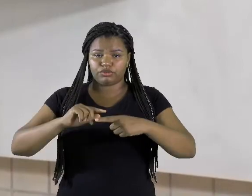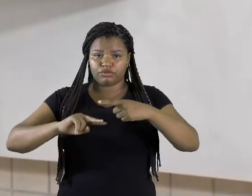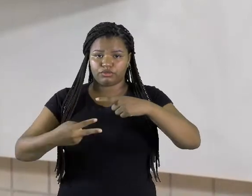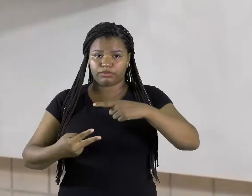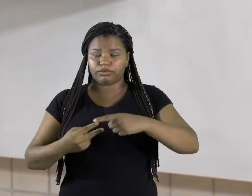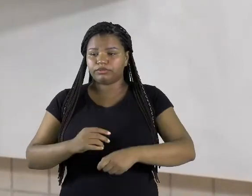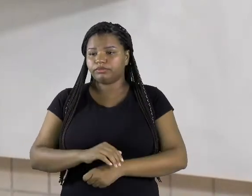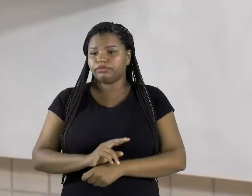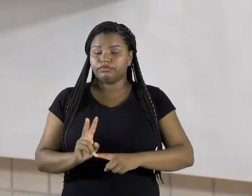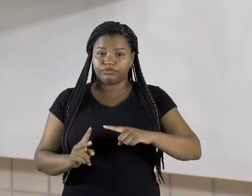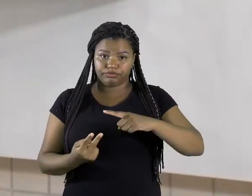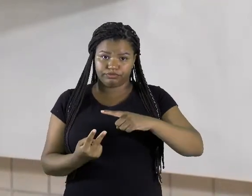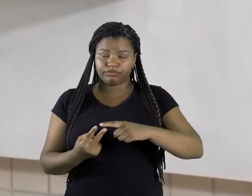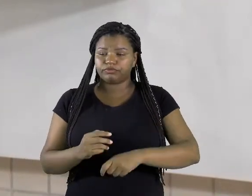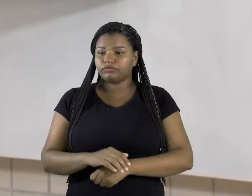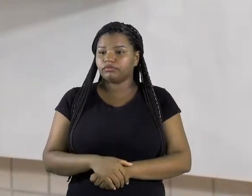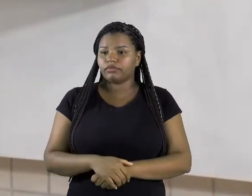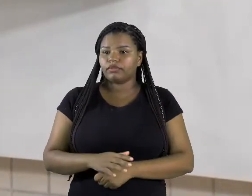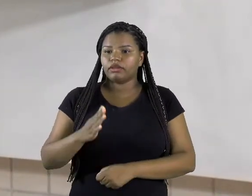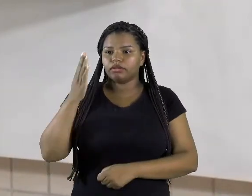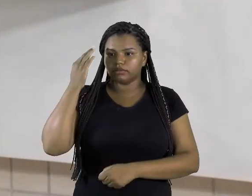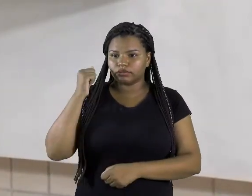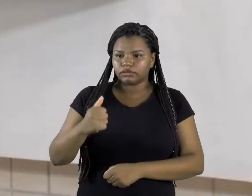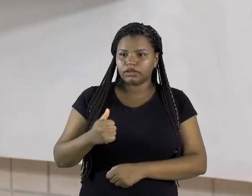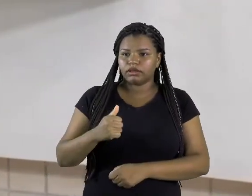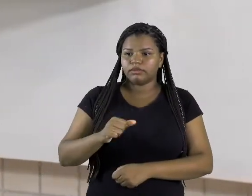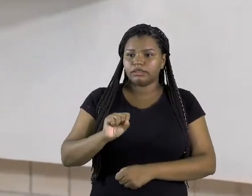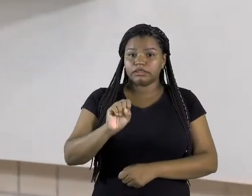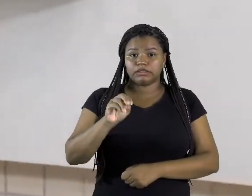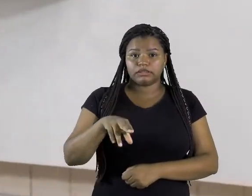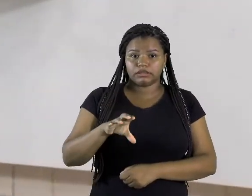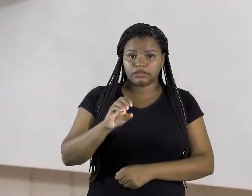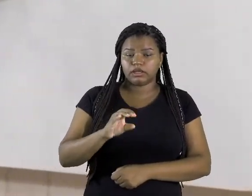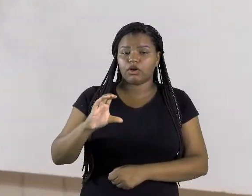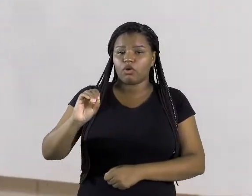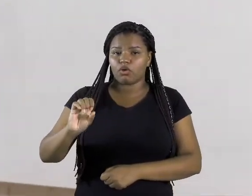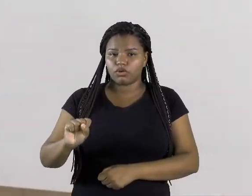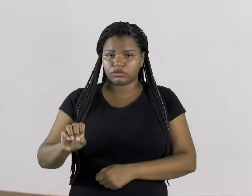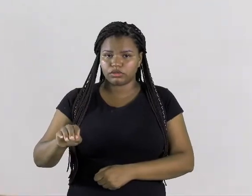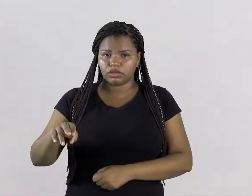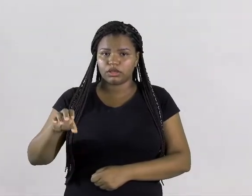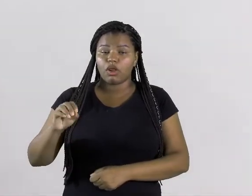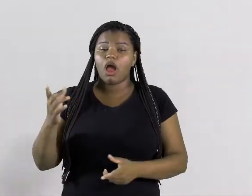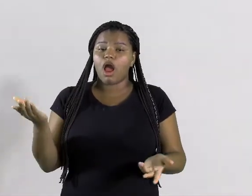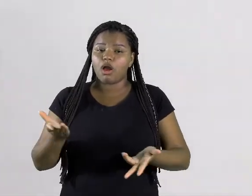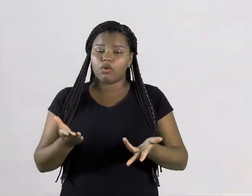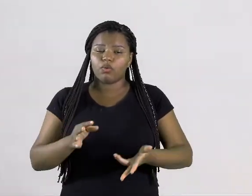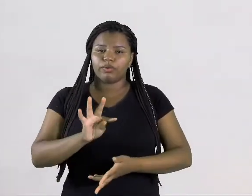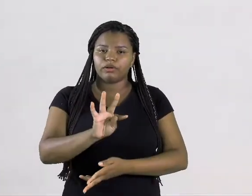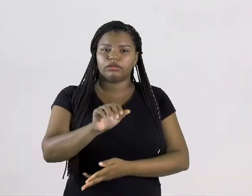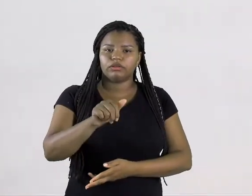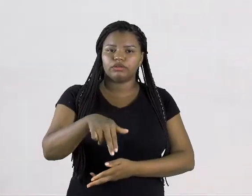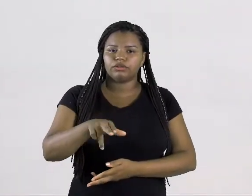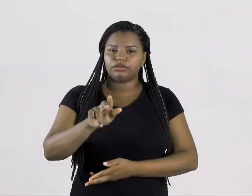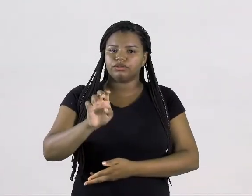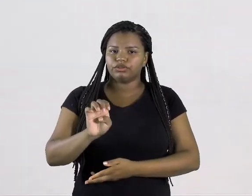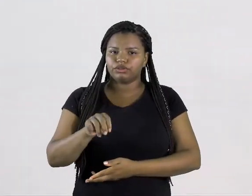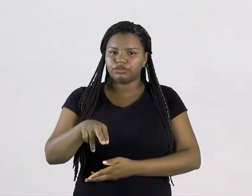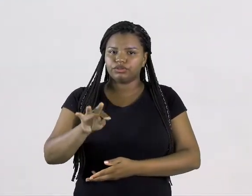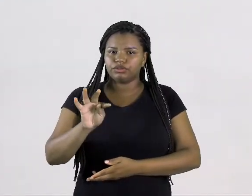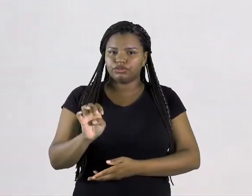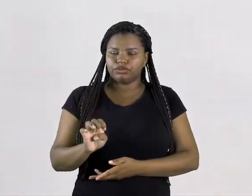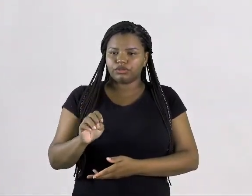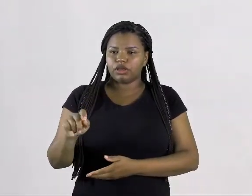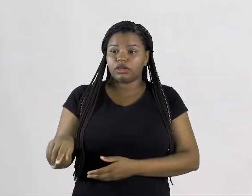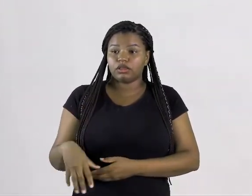de 45 e cosseno de 45. Vamos ver então agora a tangente de 45. Bom, a tangente de 45